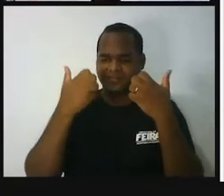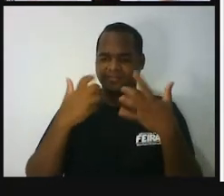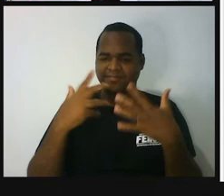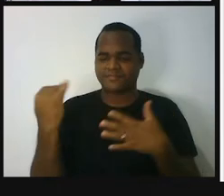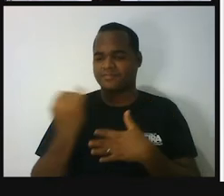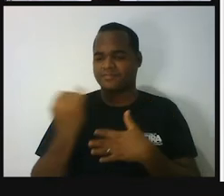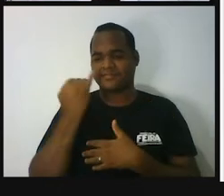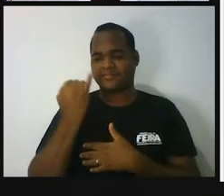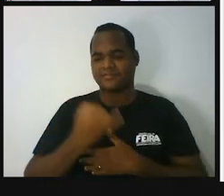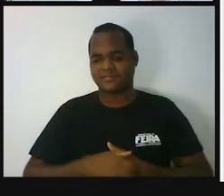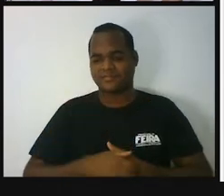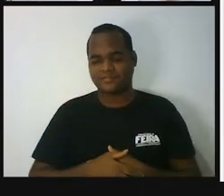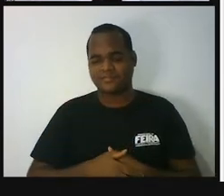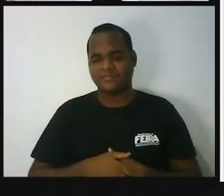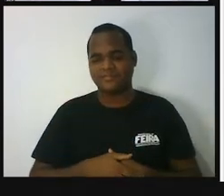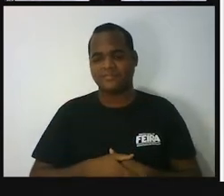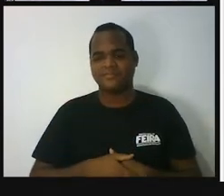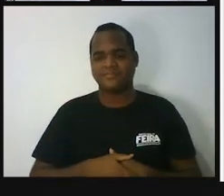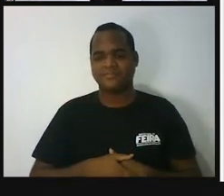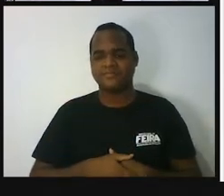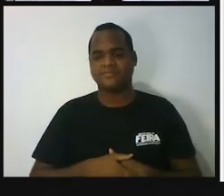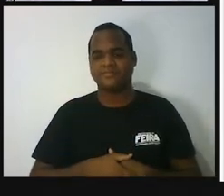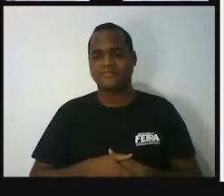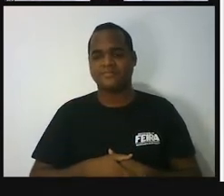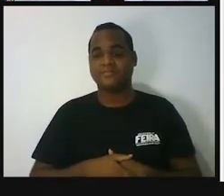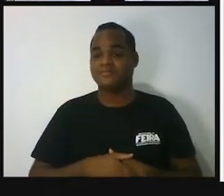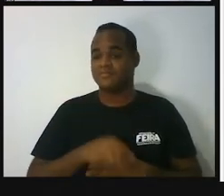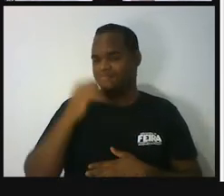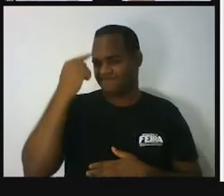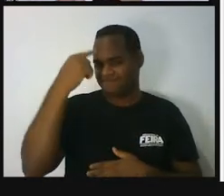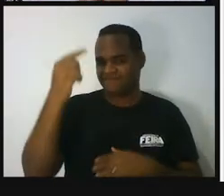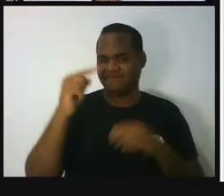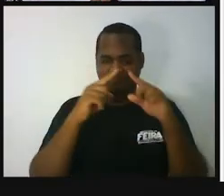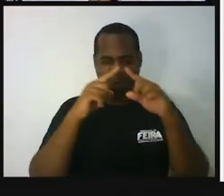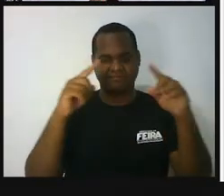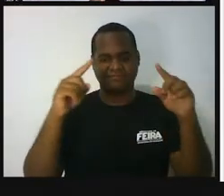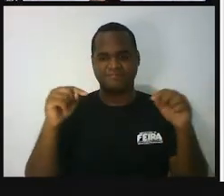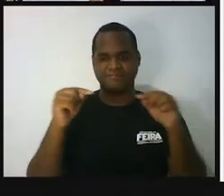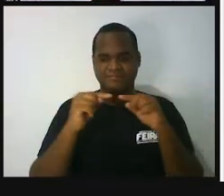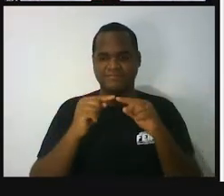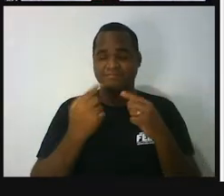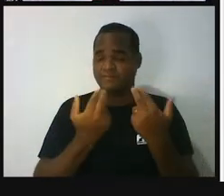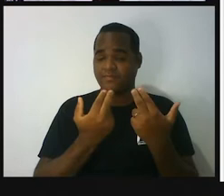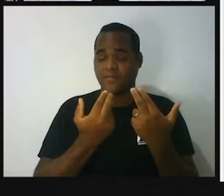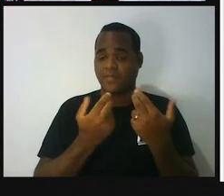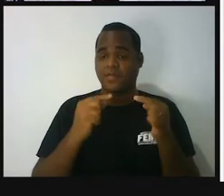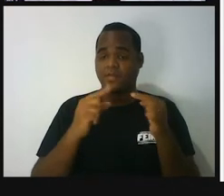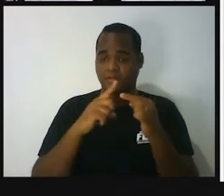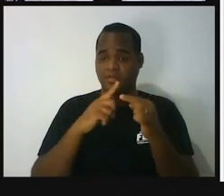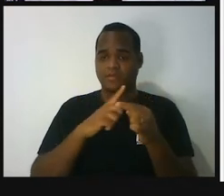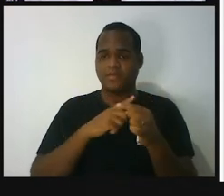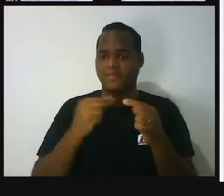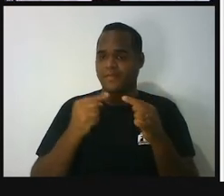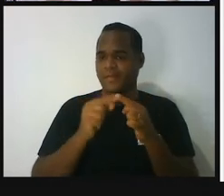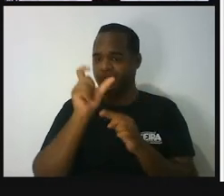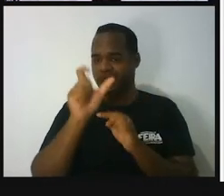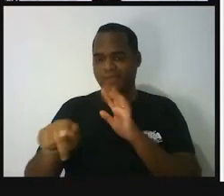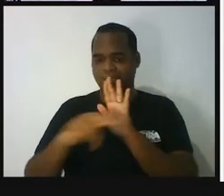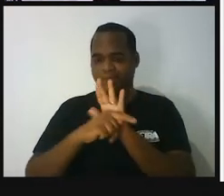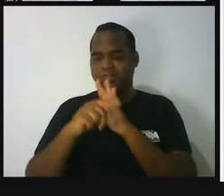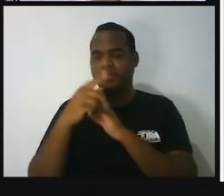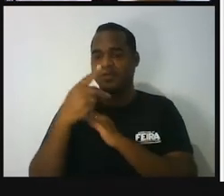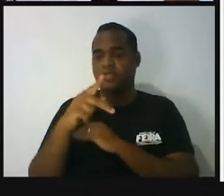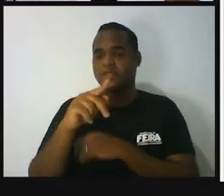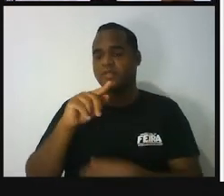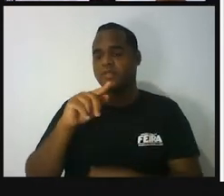Bom, eu acho que você pensou no quadrado. Exatamente, o quadrado também tem essa característica. O